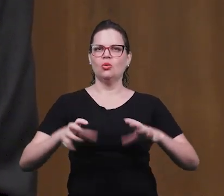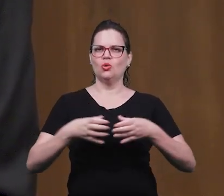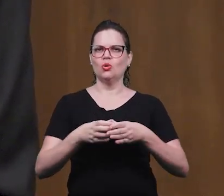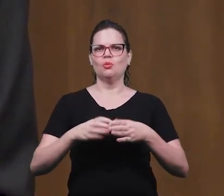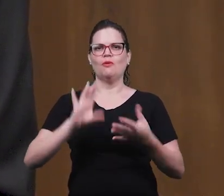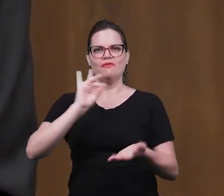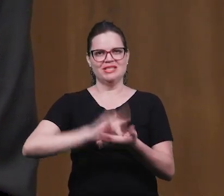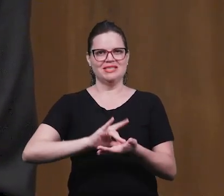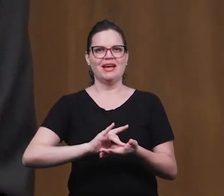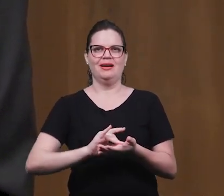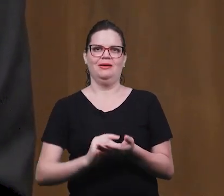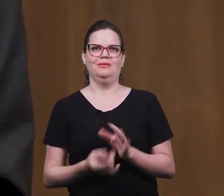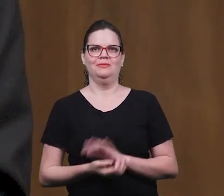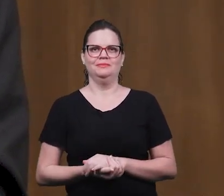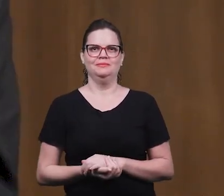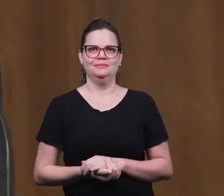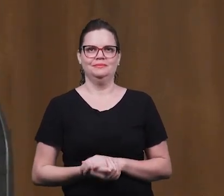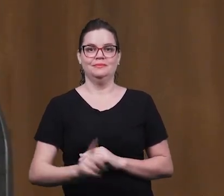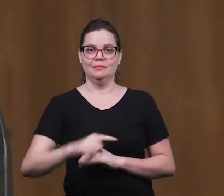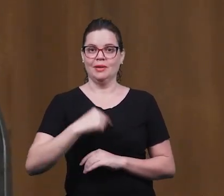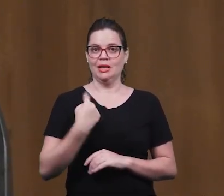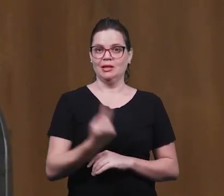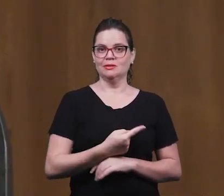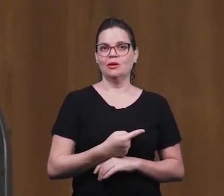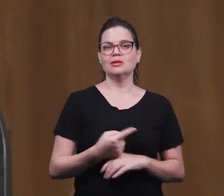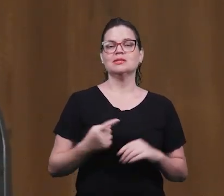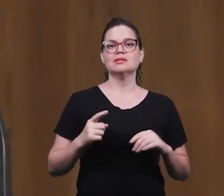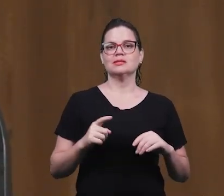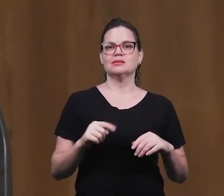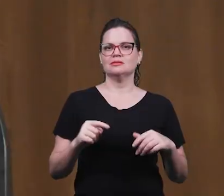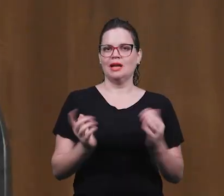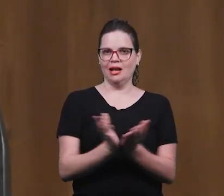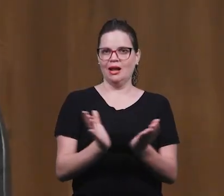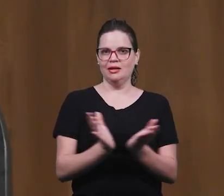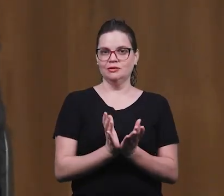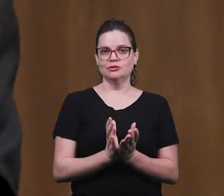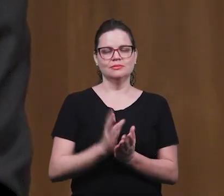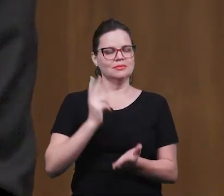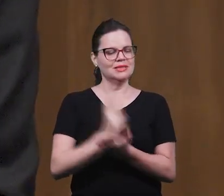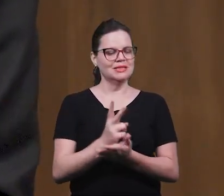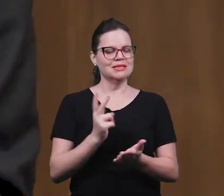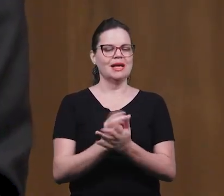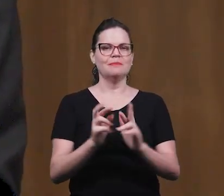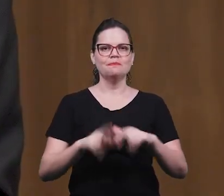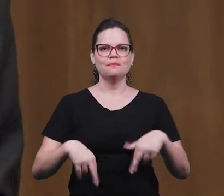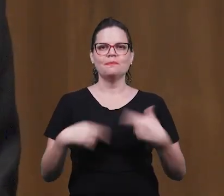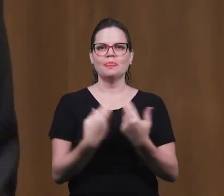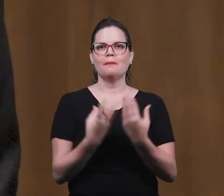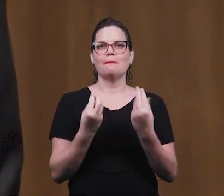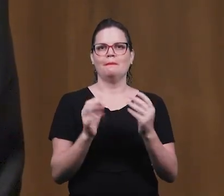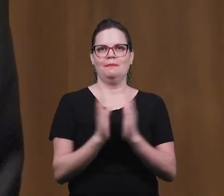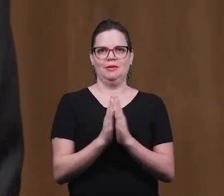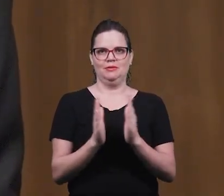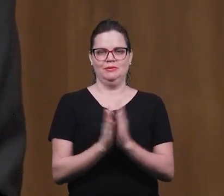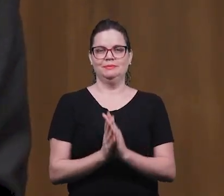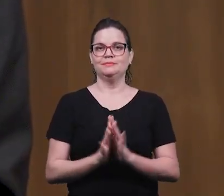oficiais, dos sargentos, dos cabos, nós éramos os evangélicos, nós nos reuníamos para orar. Aí terminou a